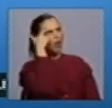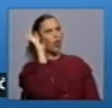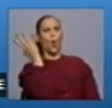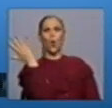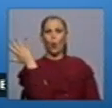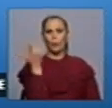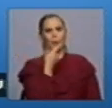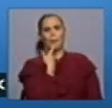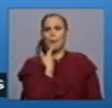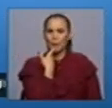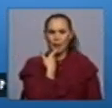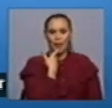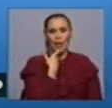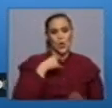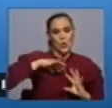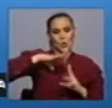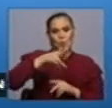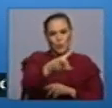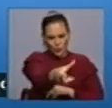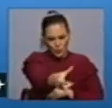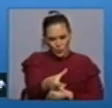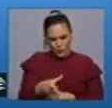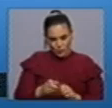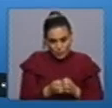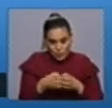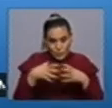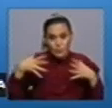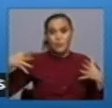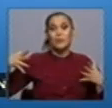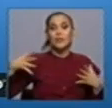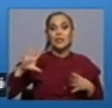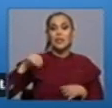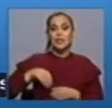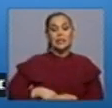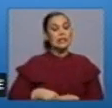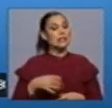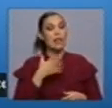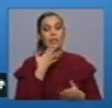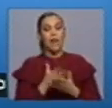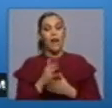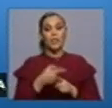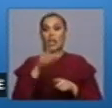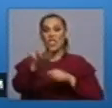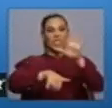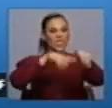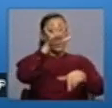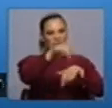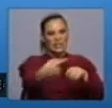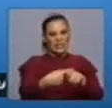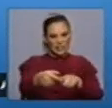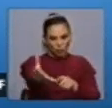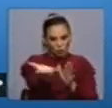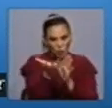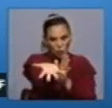seja, teve um rápido crescimento, começou a comer, a trazer para si tudo que era gás e rochas à sua volta e